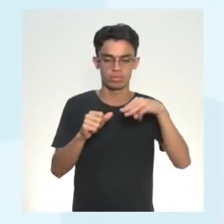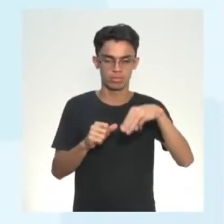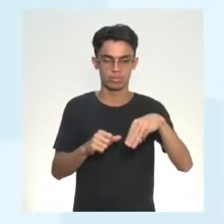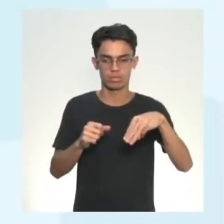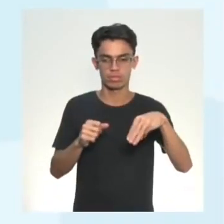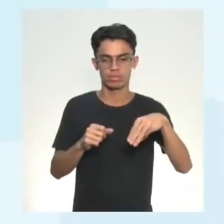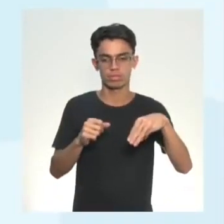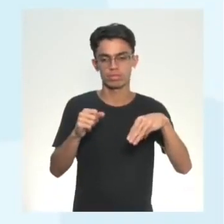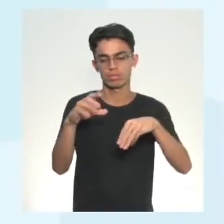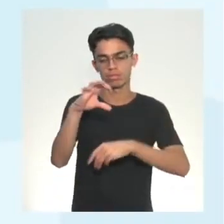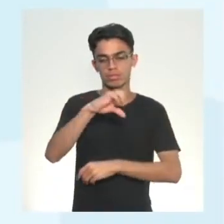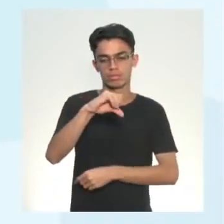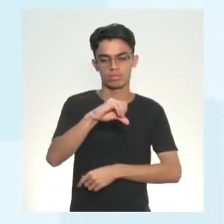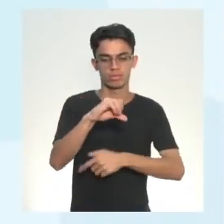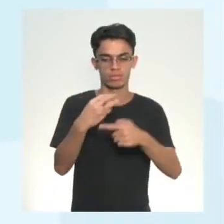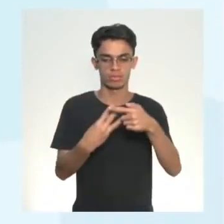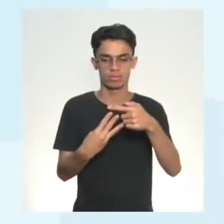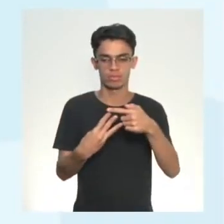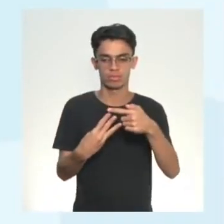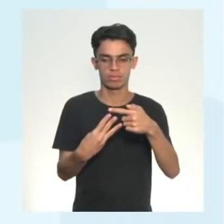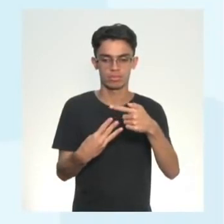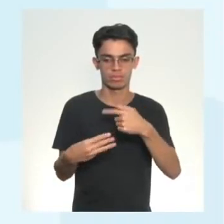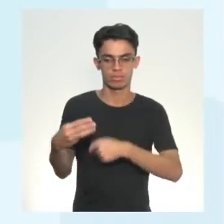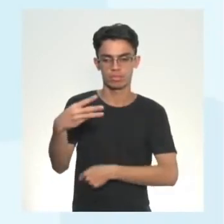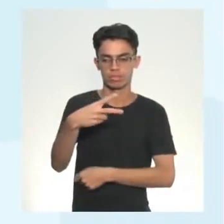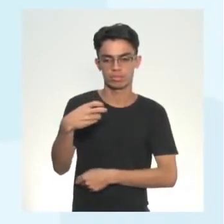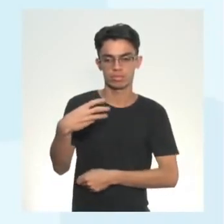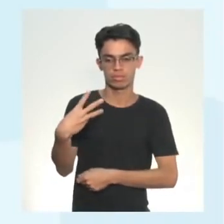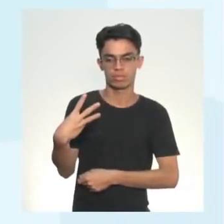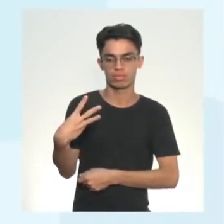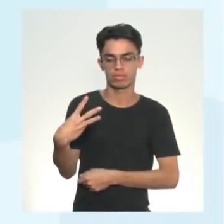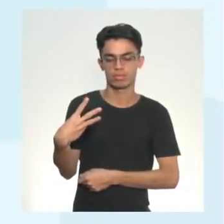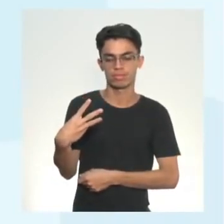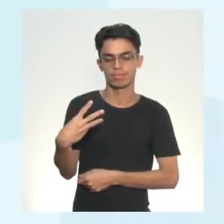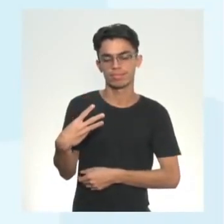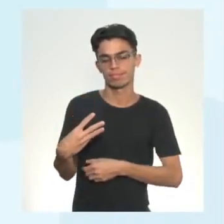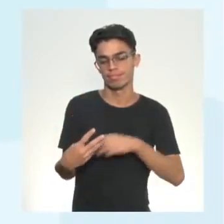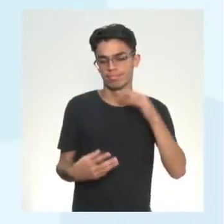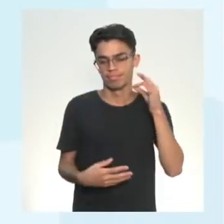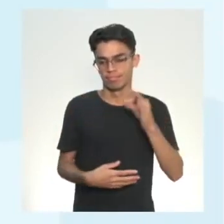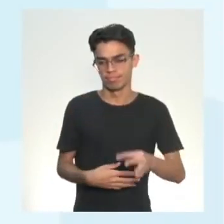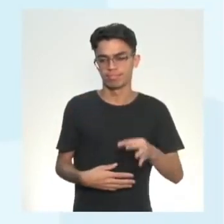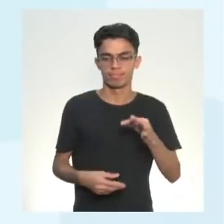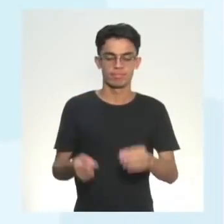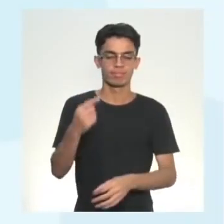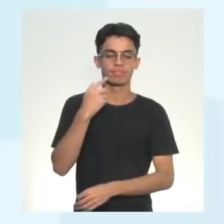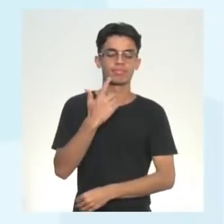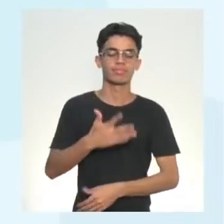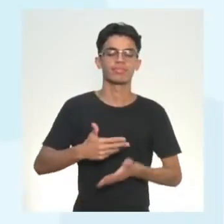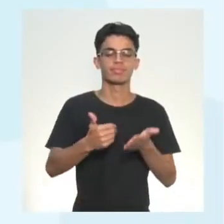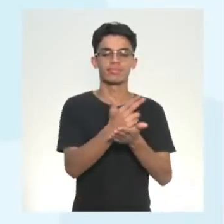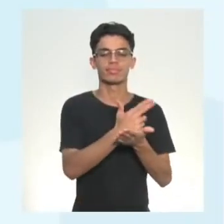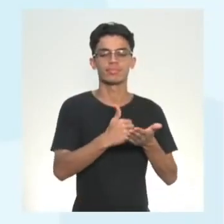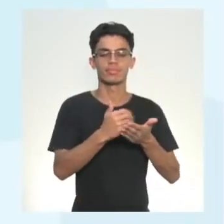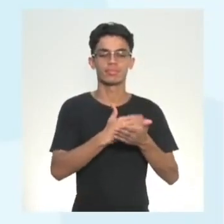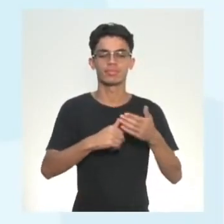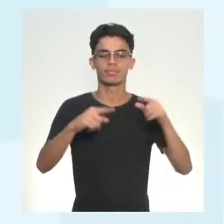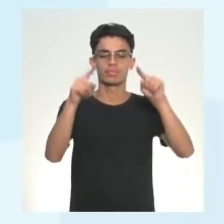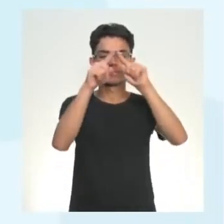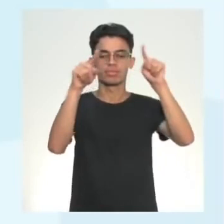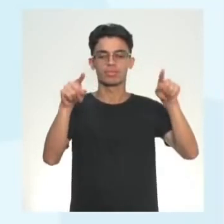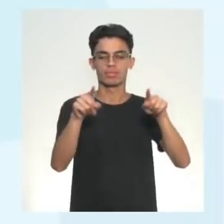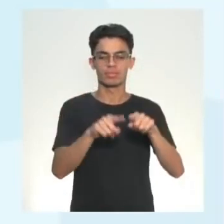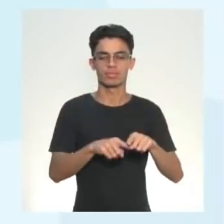M vai ser 9 dividido por 3, que vai dar 3. Então, eu vou aqui desenhar minha figurinha.